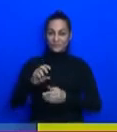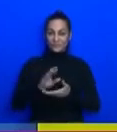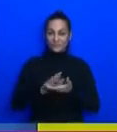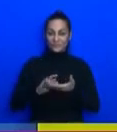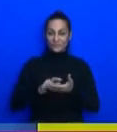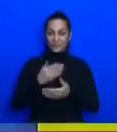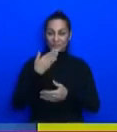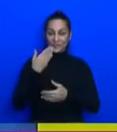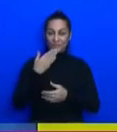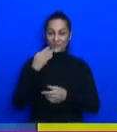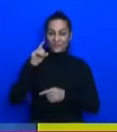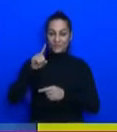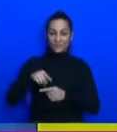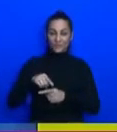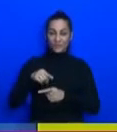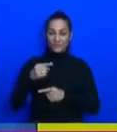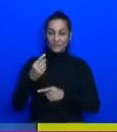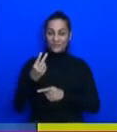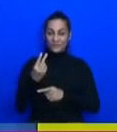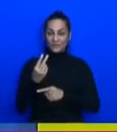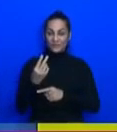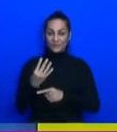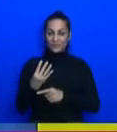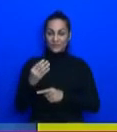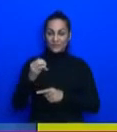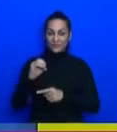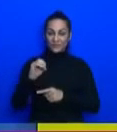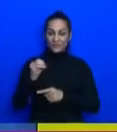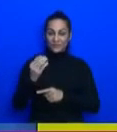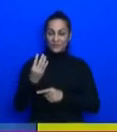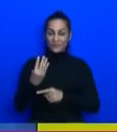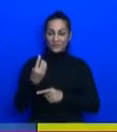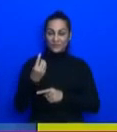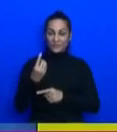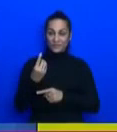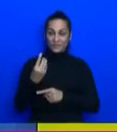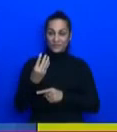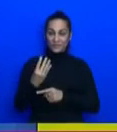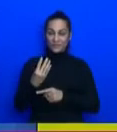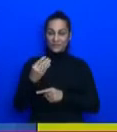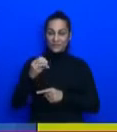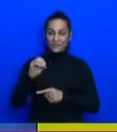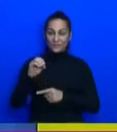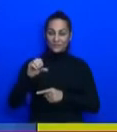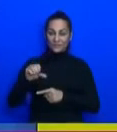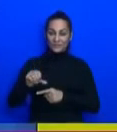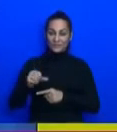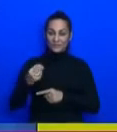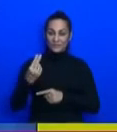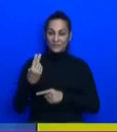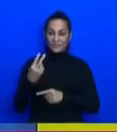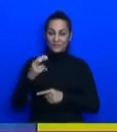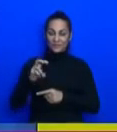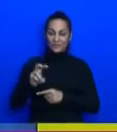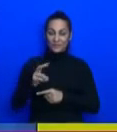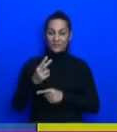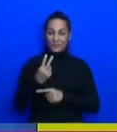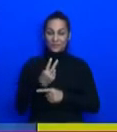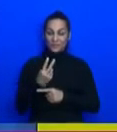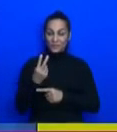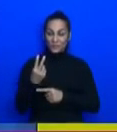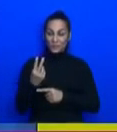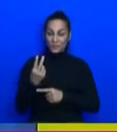2.935 da Lotofácil foram 24, 04, 14, 09,